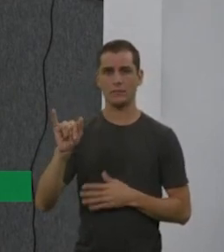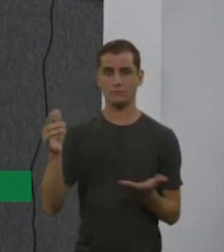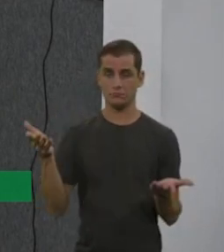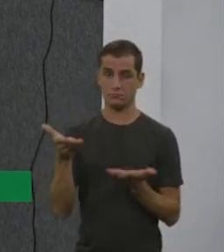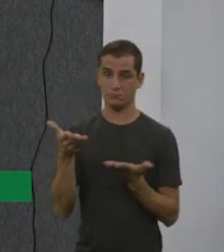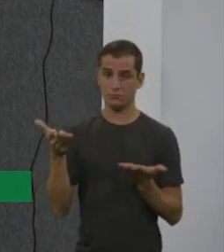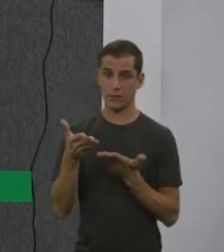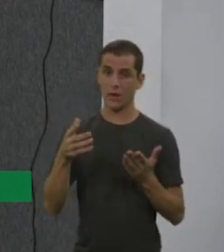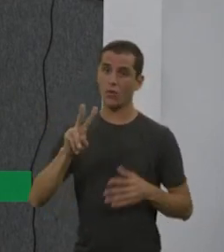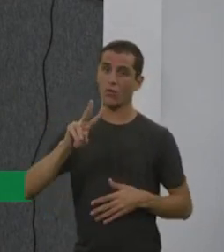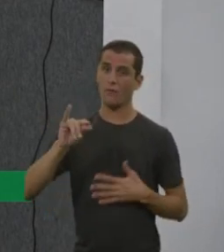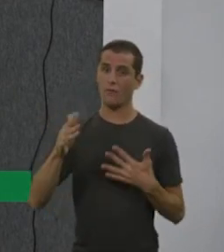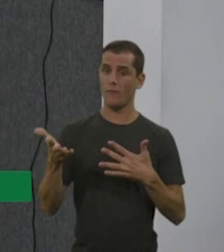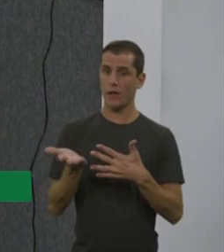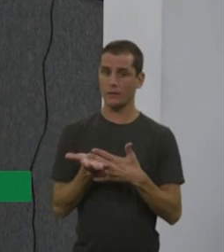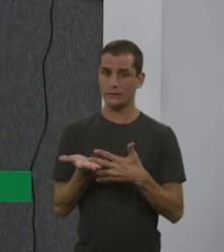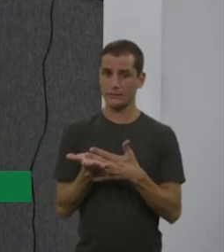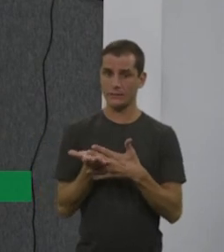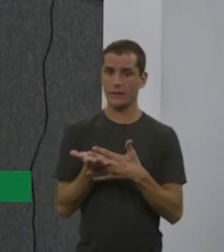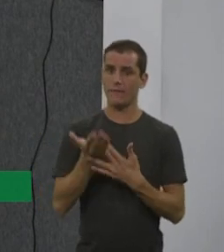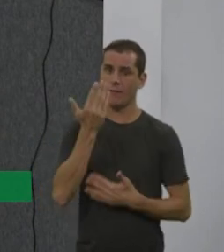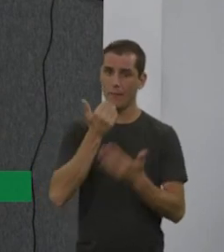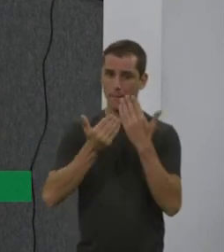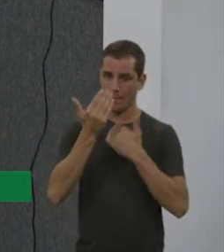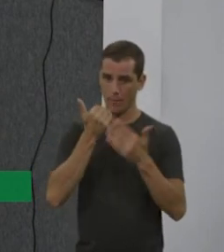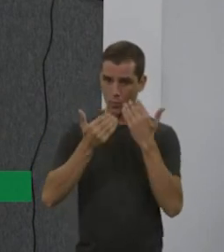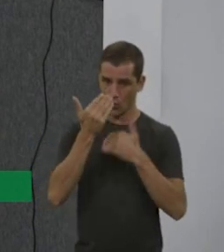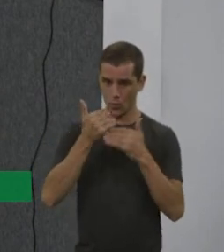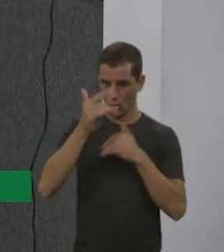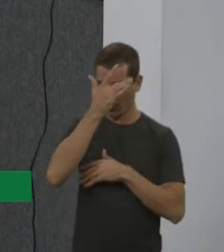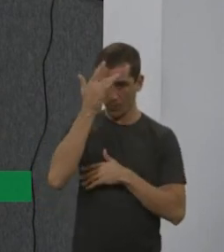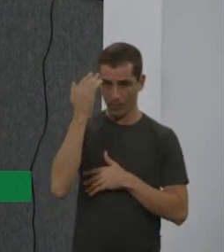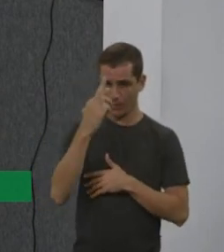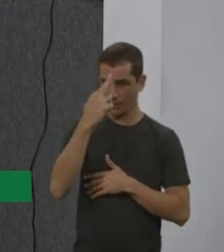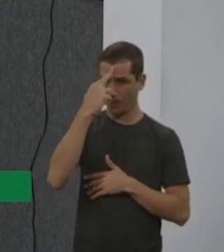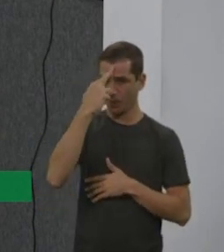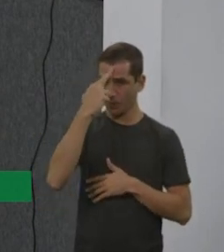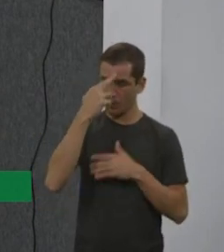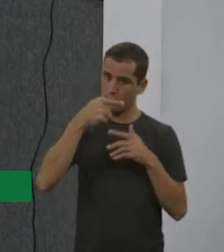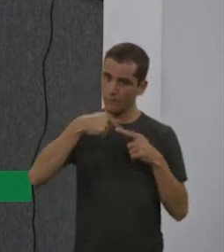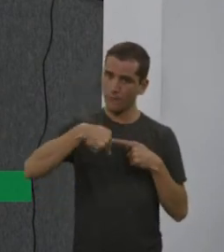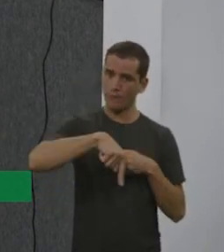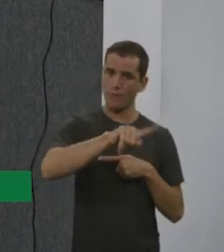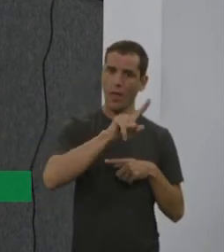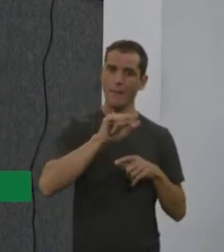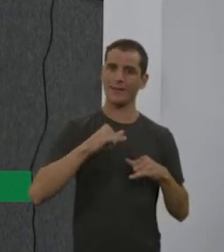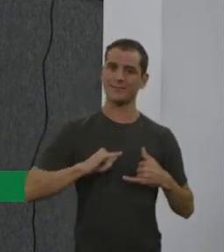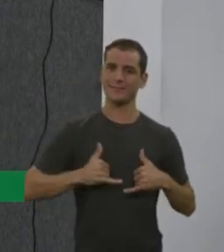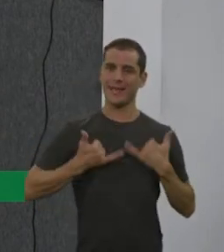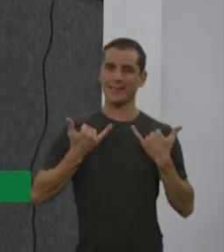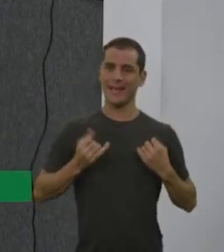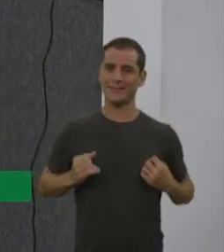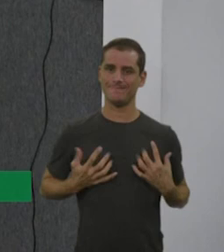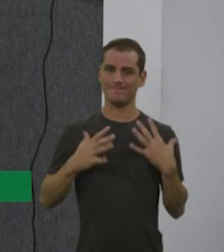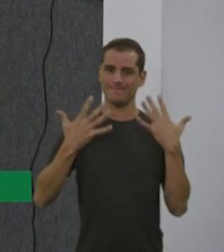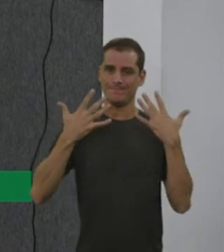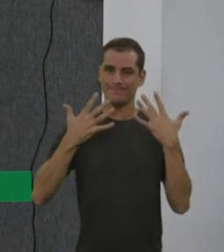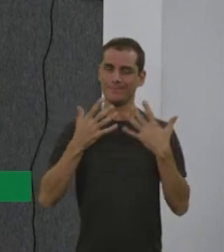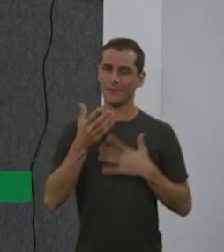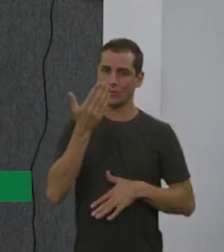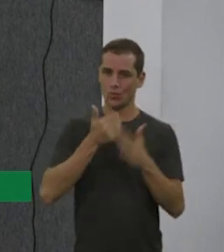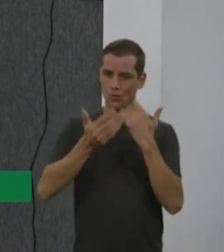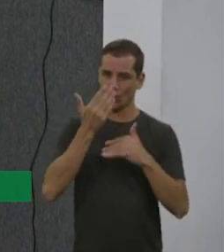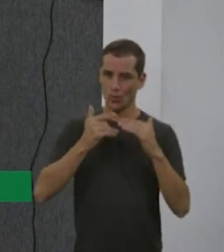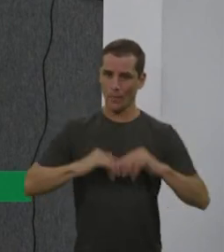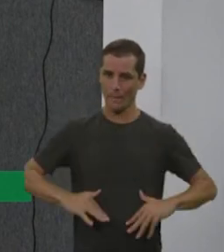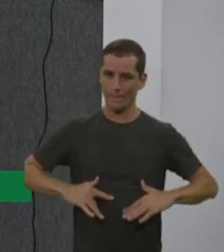um intervalo para almoço, vocês recarregarem as energias. Voltamos a partir